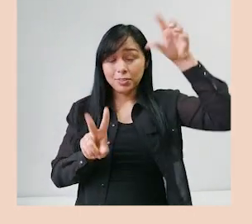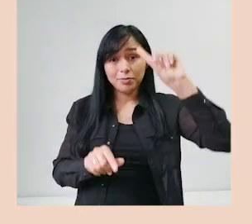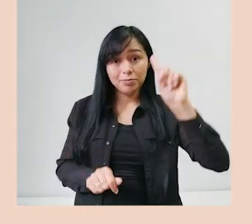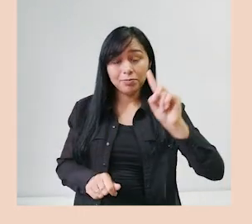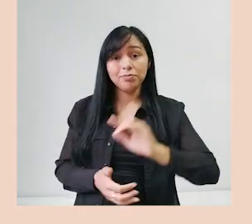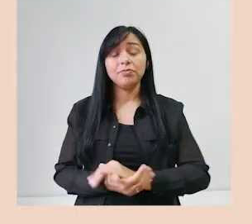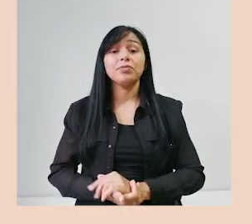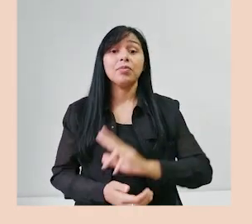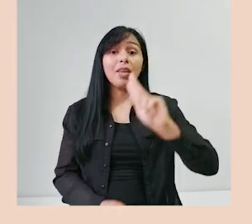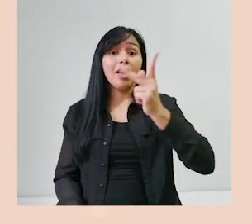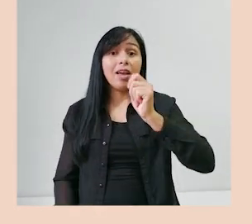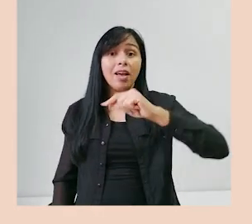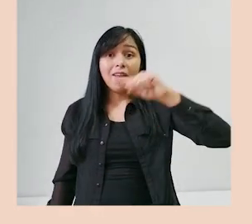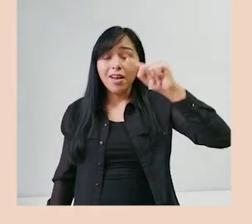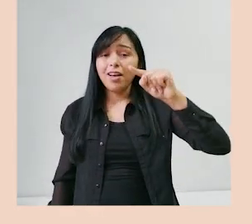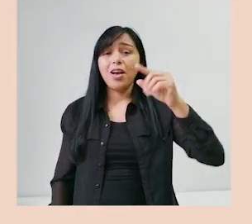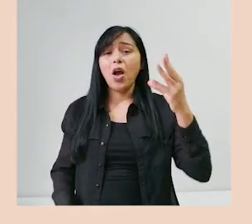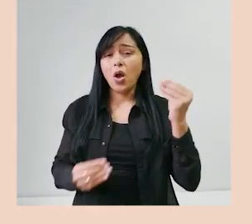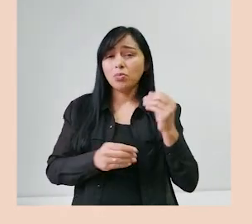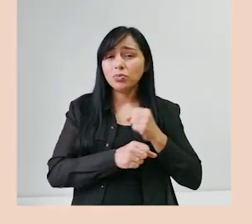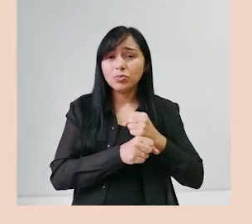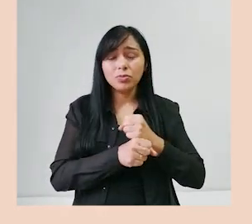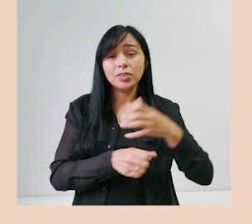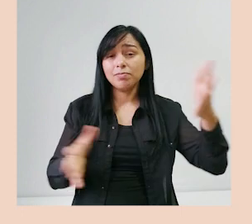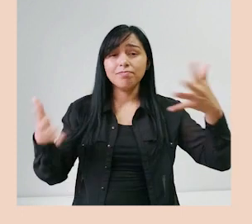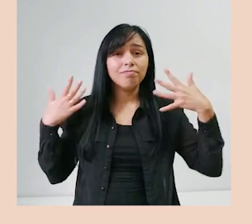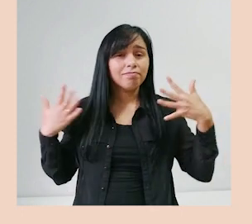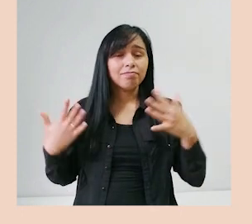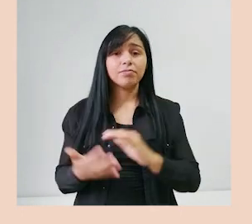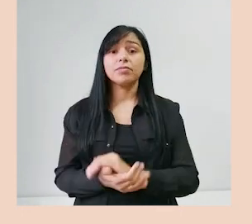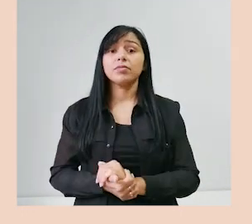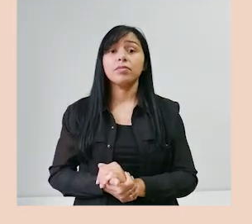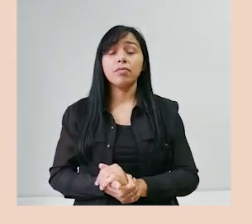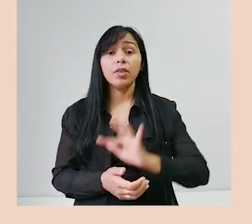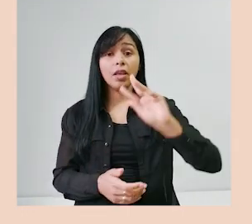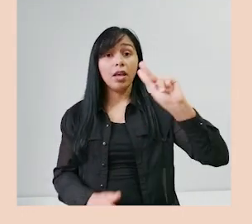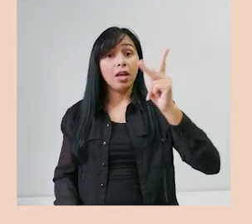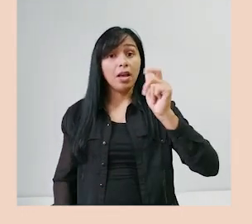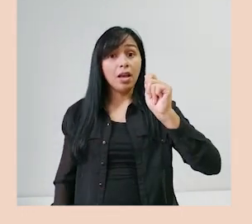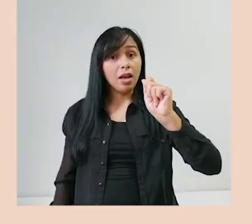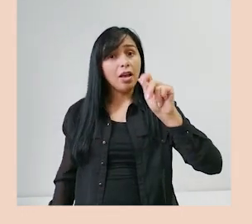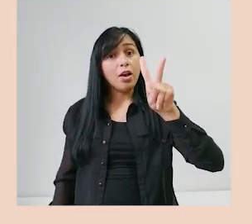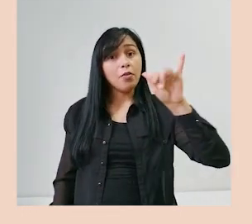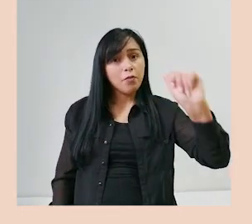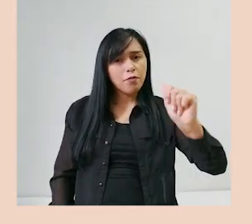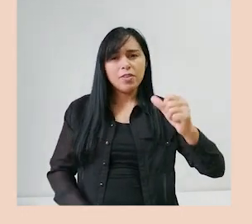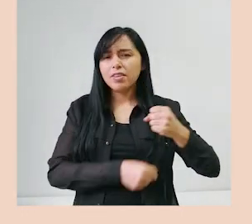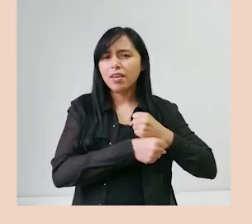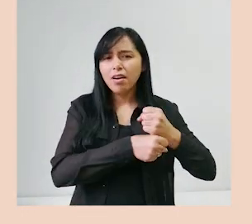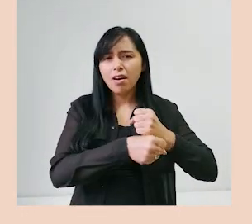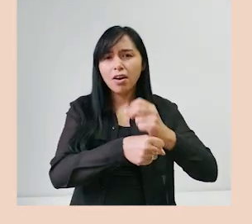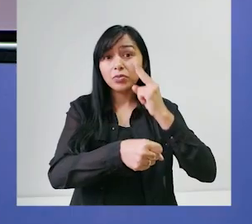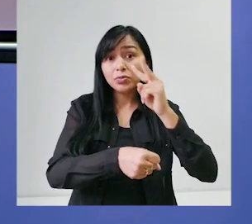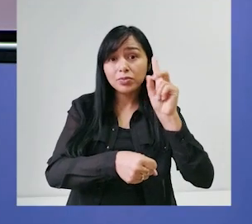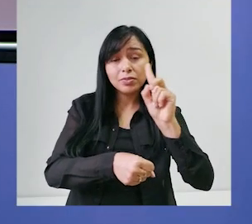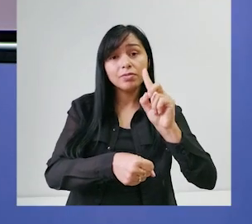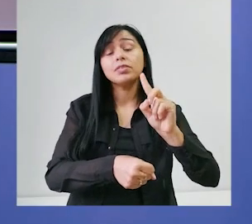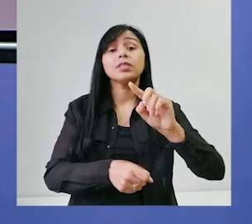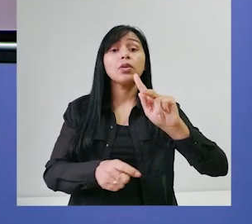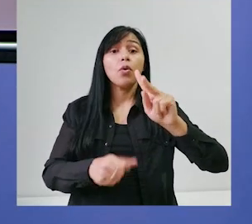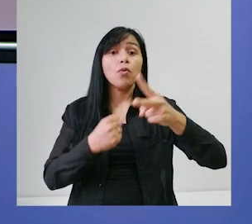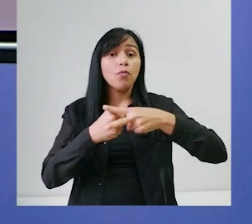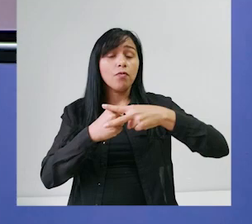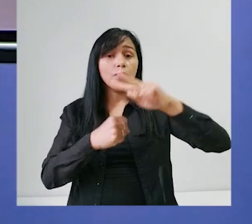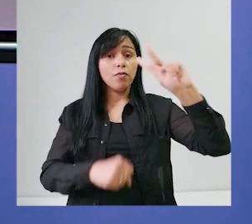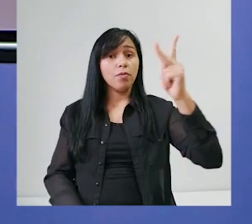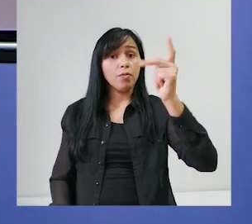calor assim havia anos que não via temos o verbo fazer indicando tempo portanto orações sem